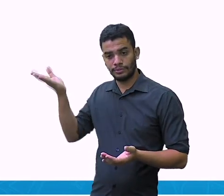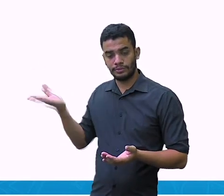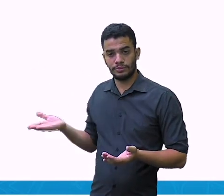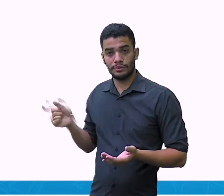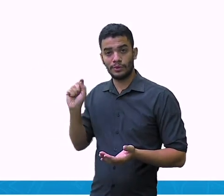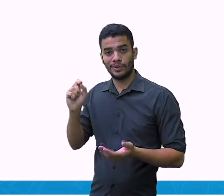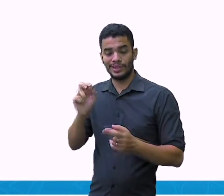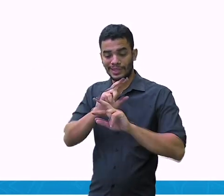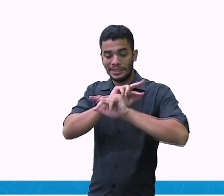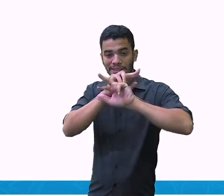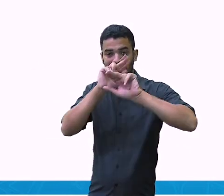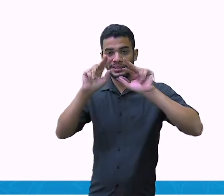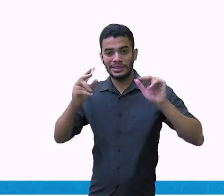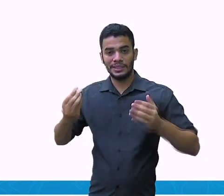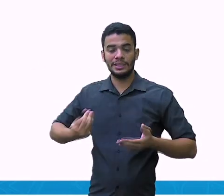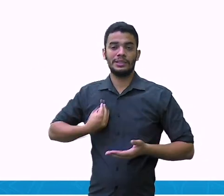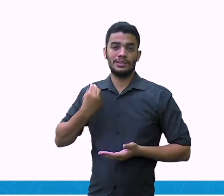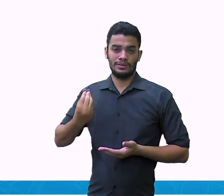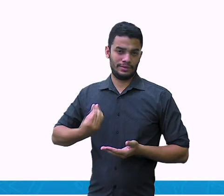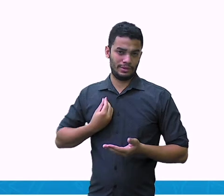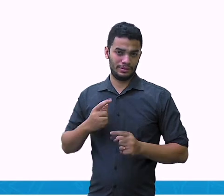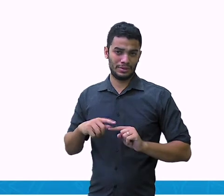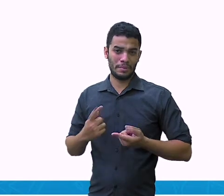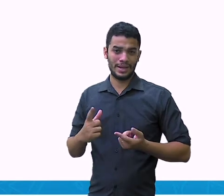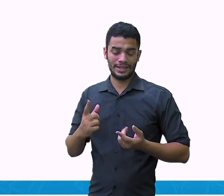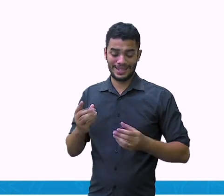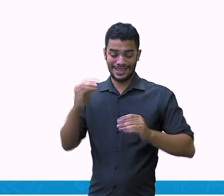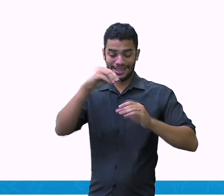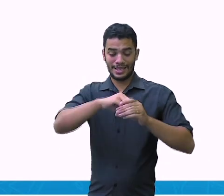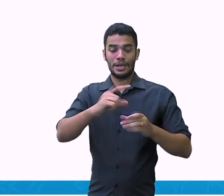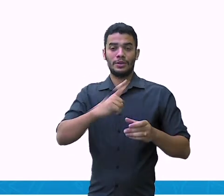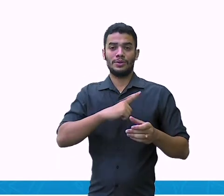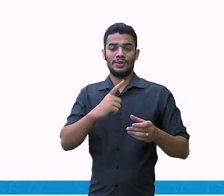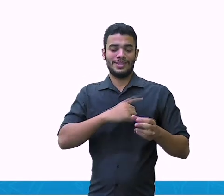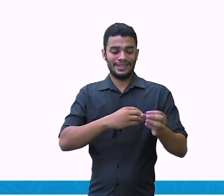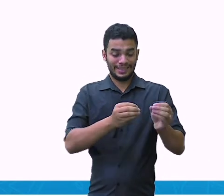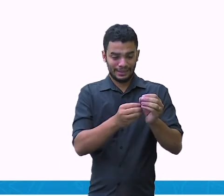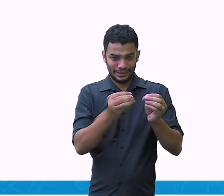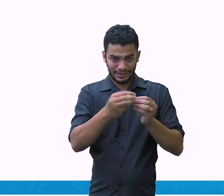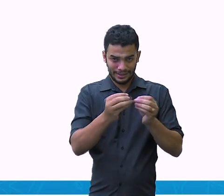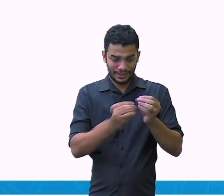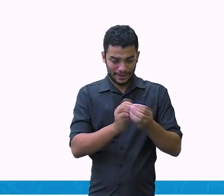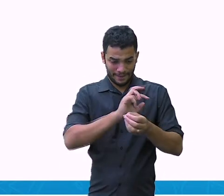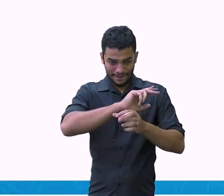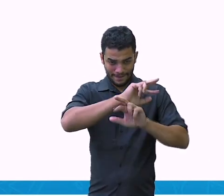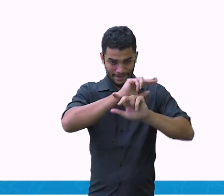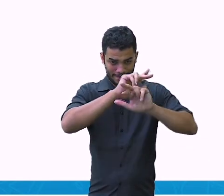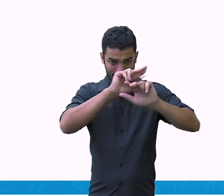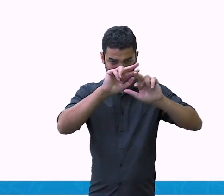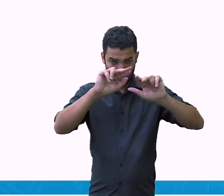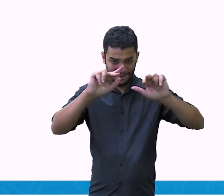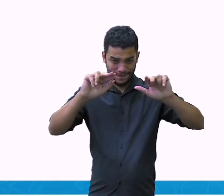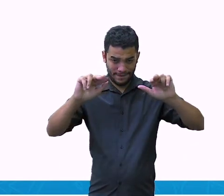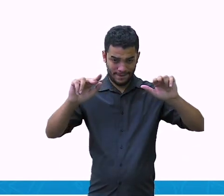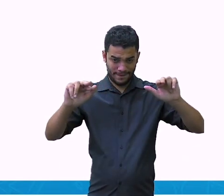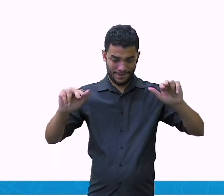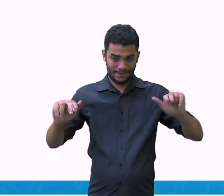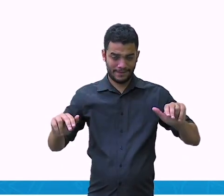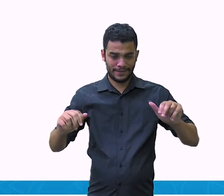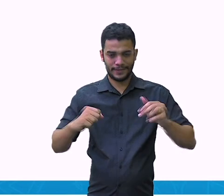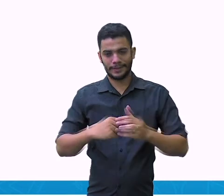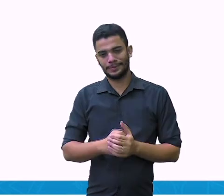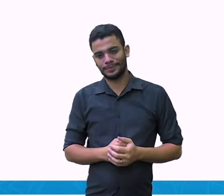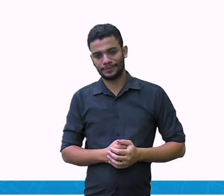seres são formados por muitas células. Então, eles são classificados como seres pluricelulares, né?